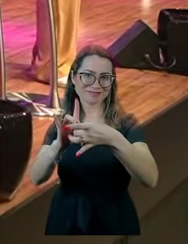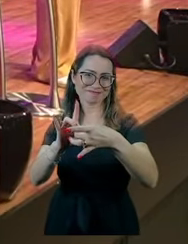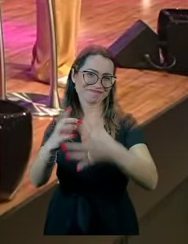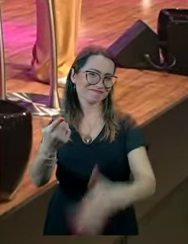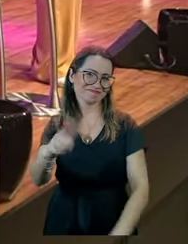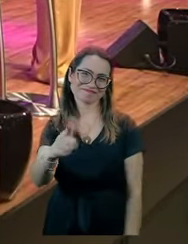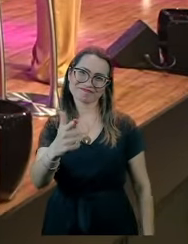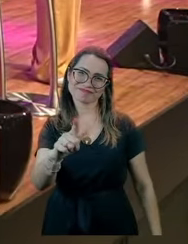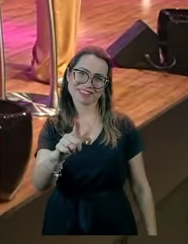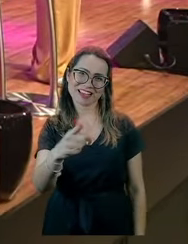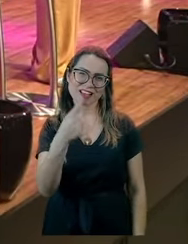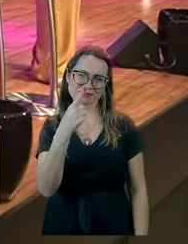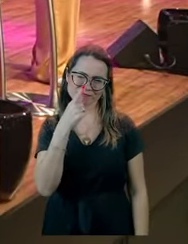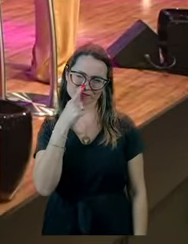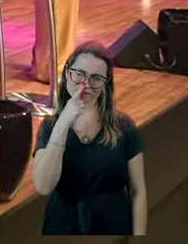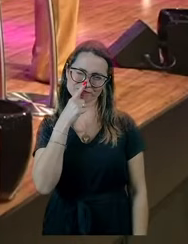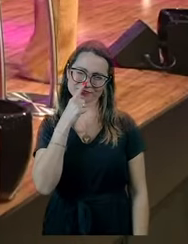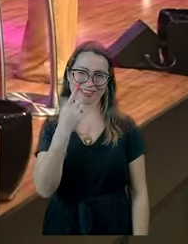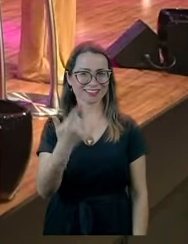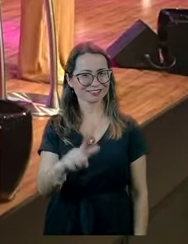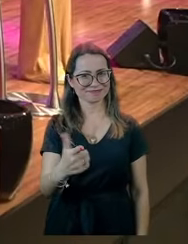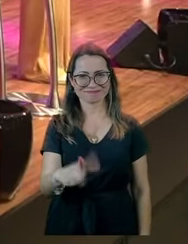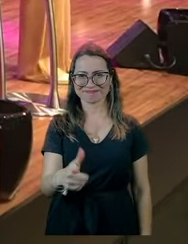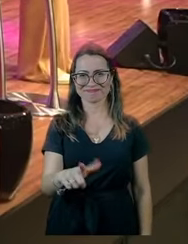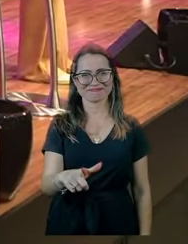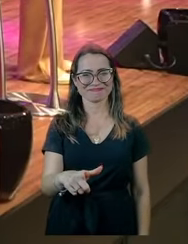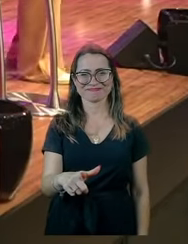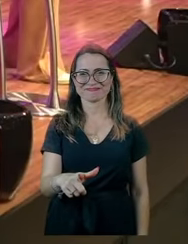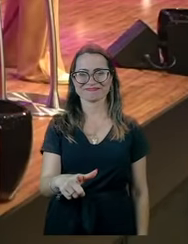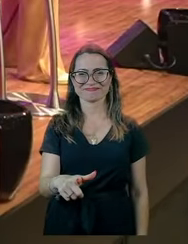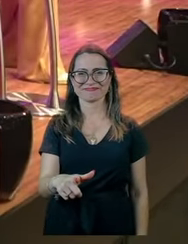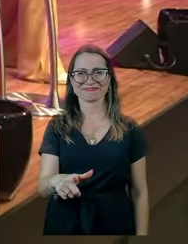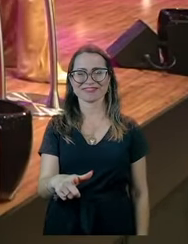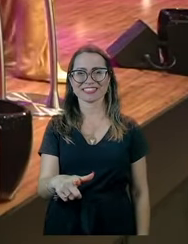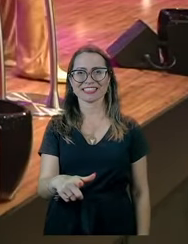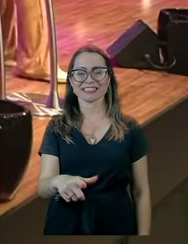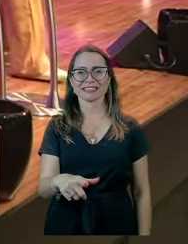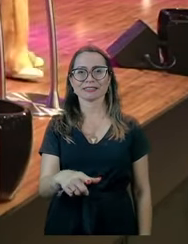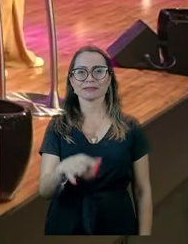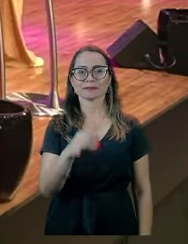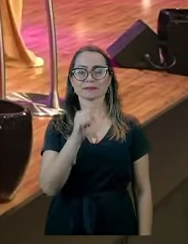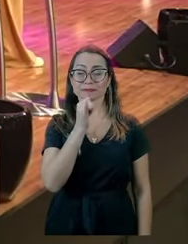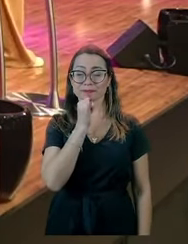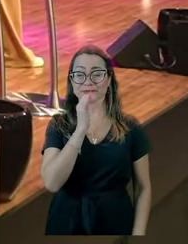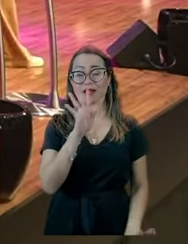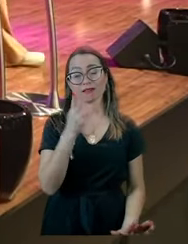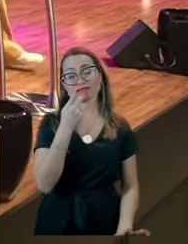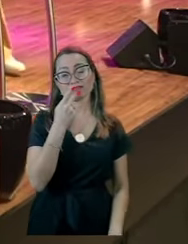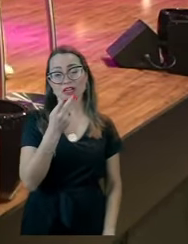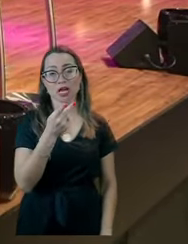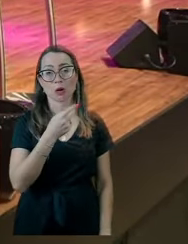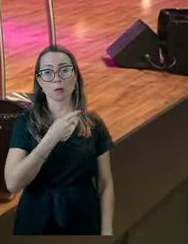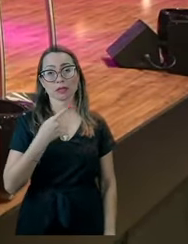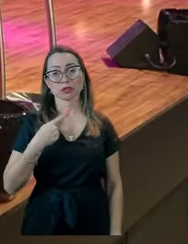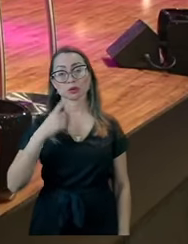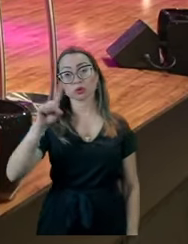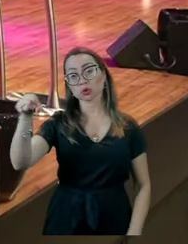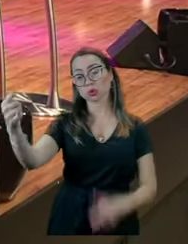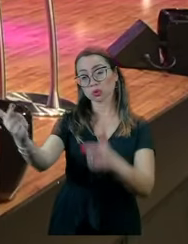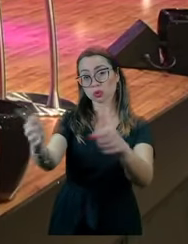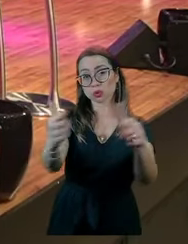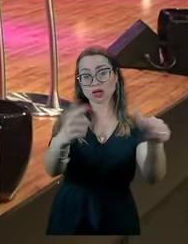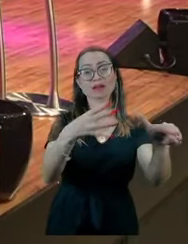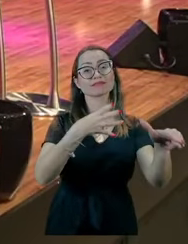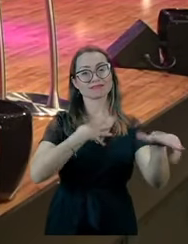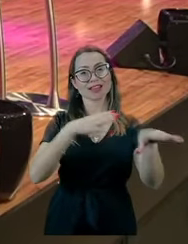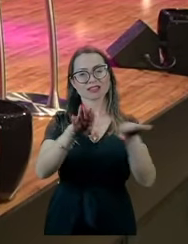aqui. E realmente uma das, eu vou falar com pastoras também de outros lugares que sentem isso,